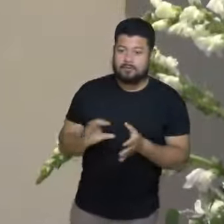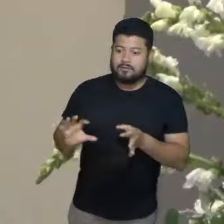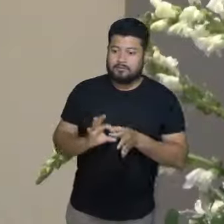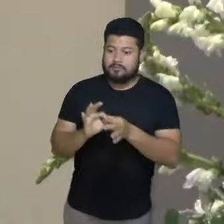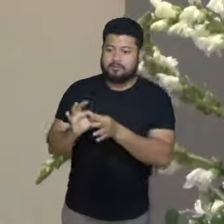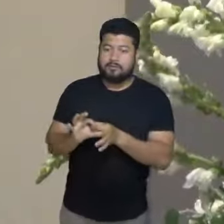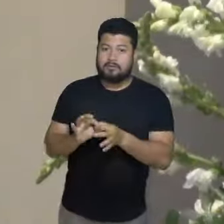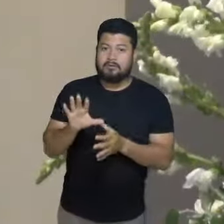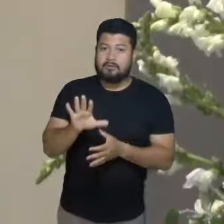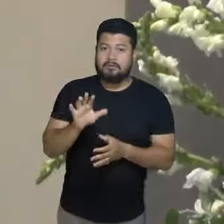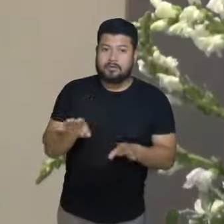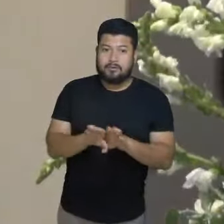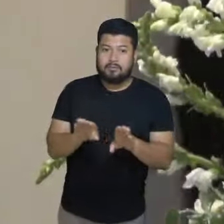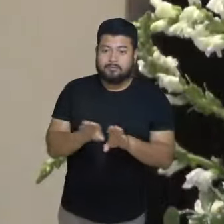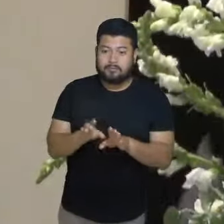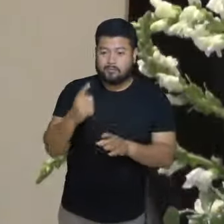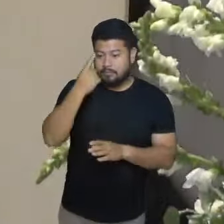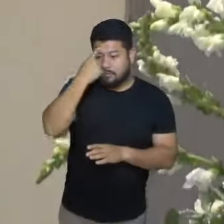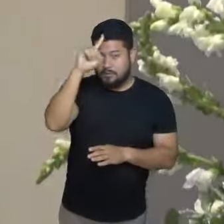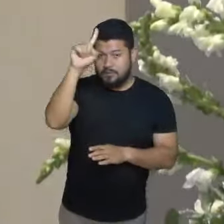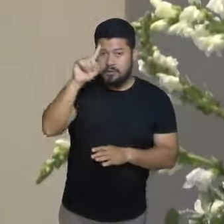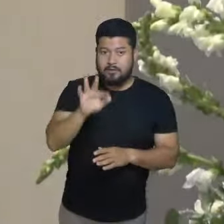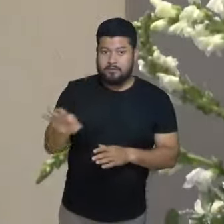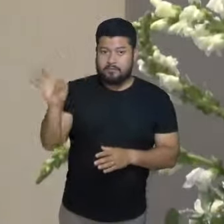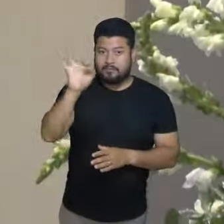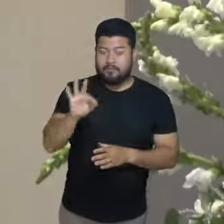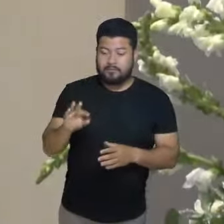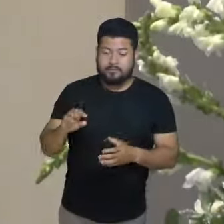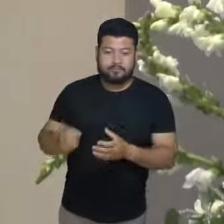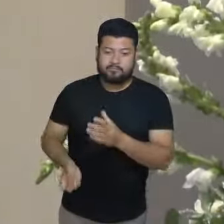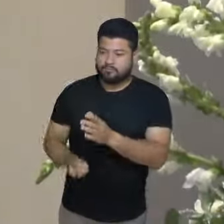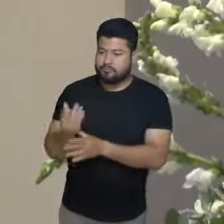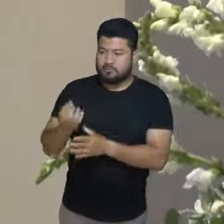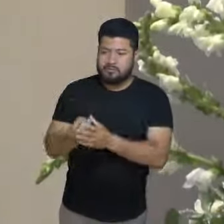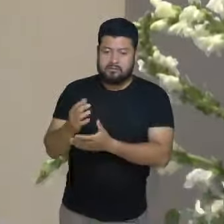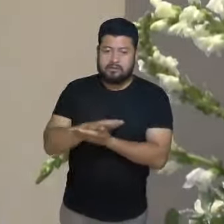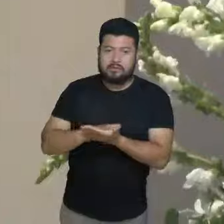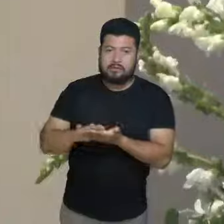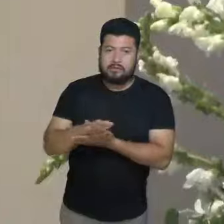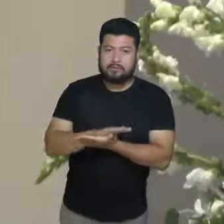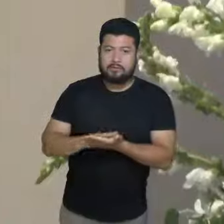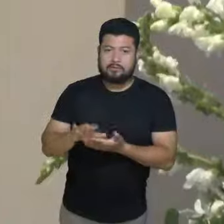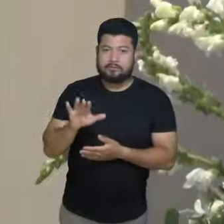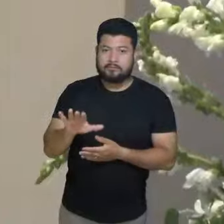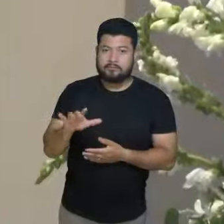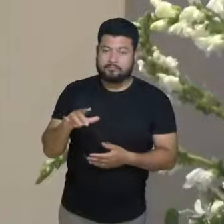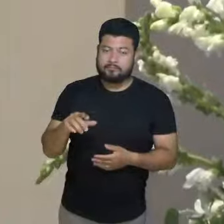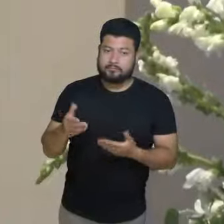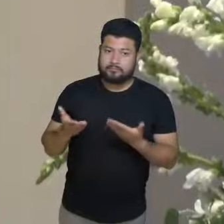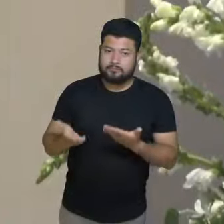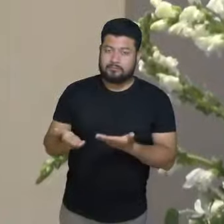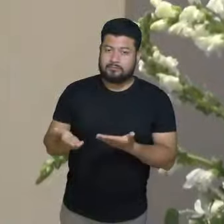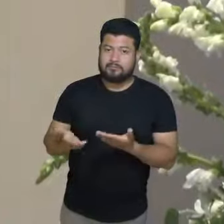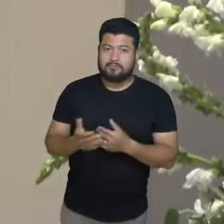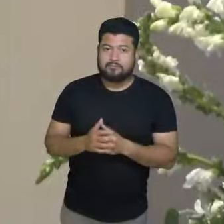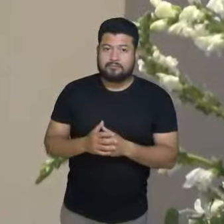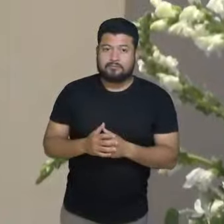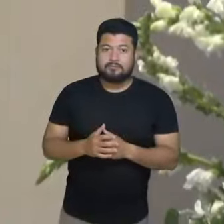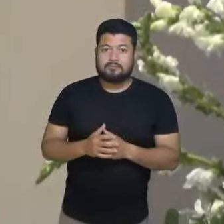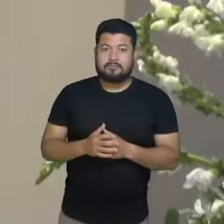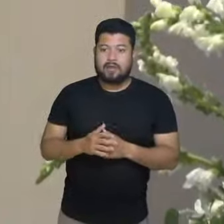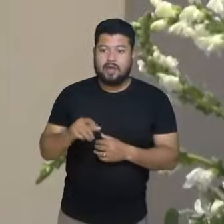idealização Federativa que não produz riqueza mas que da riqueza nacional se fez